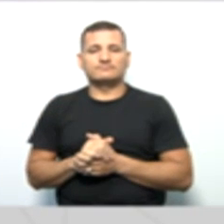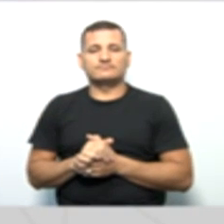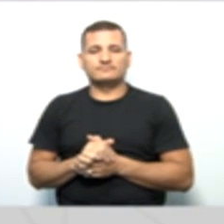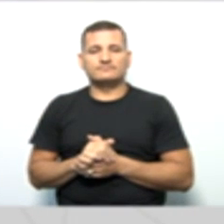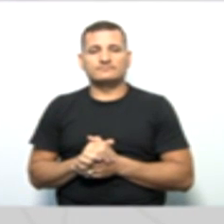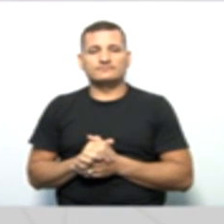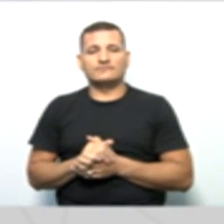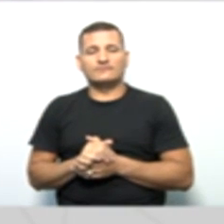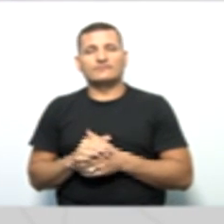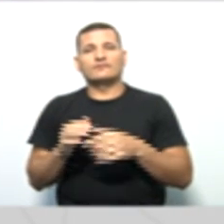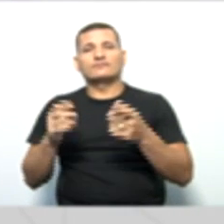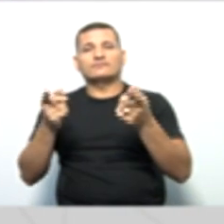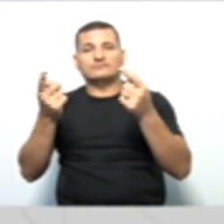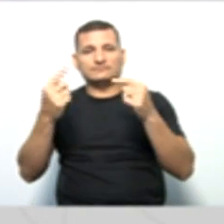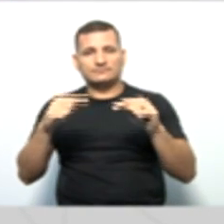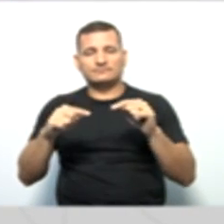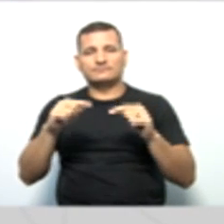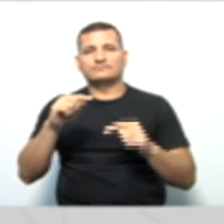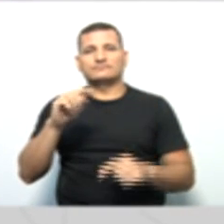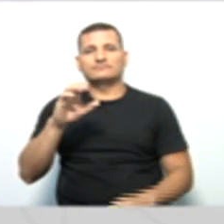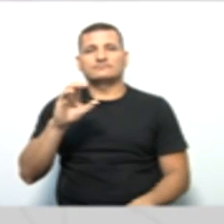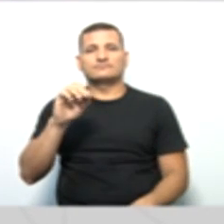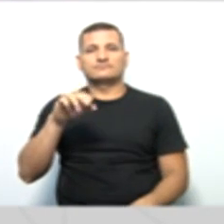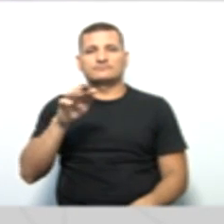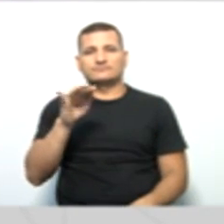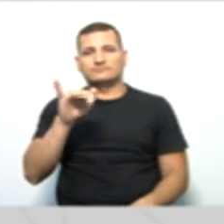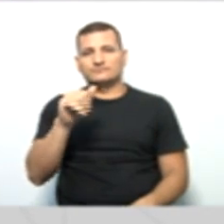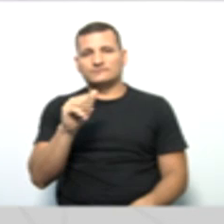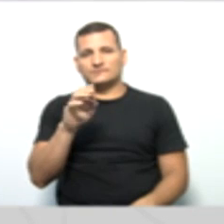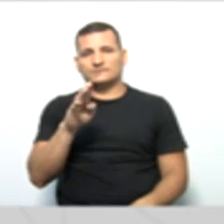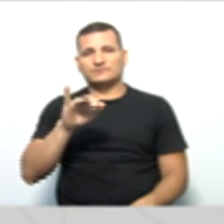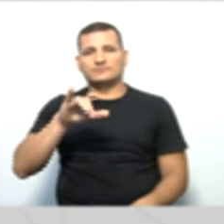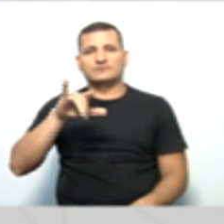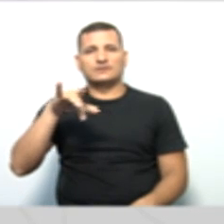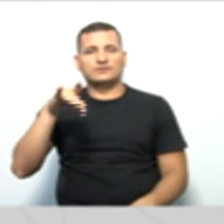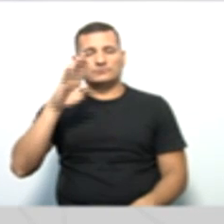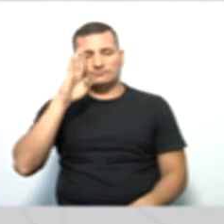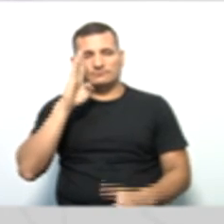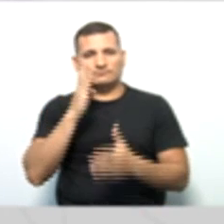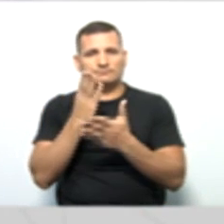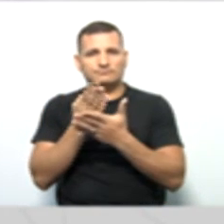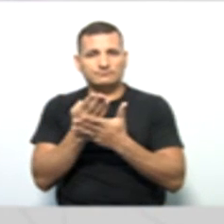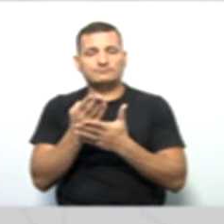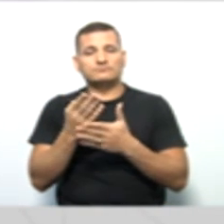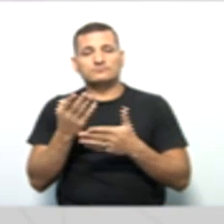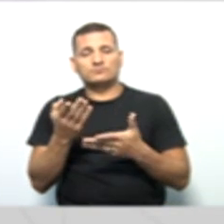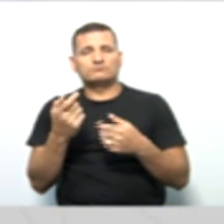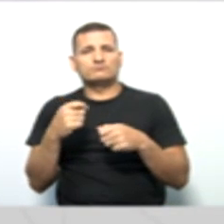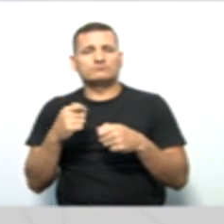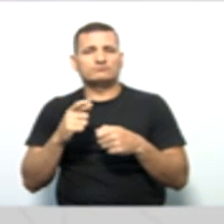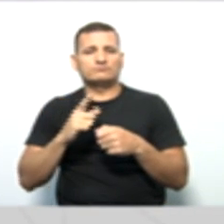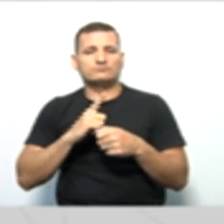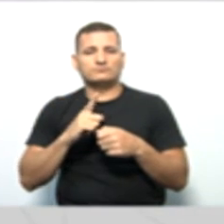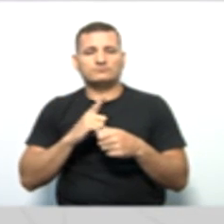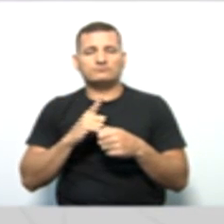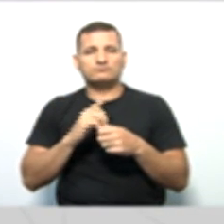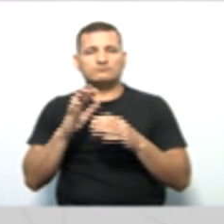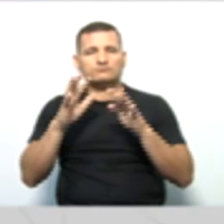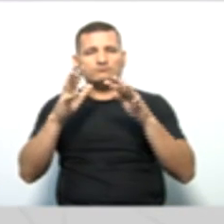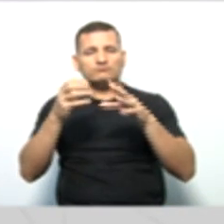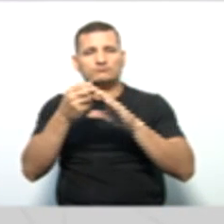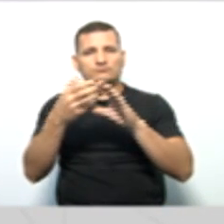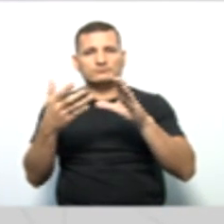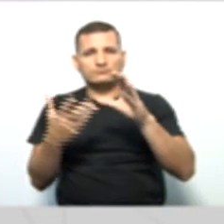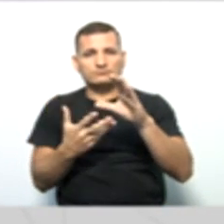no outro princípio que é a confiabilidade, não é isso, do meu sistema. Então você tem que ter tudo isso, todos esses atributos